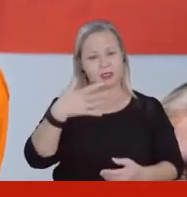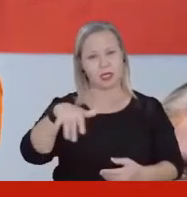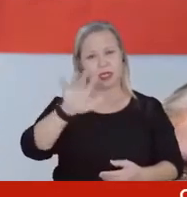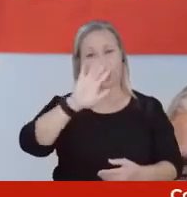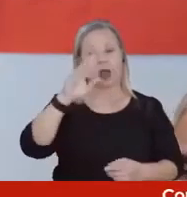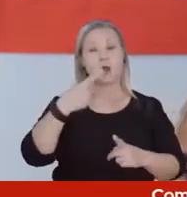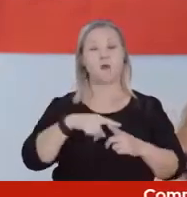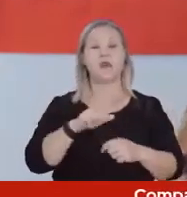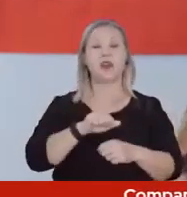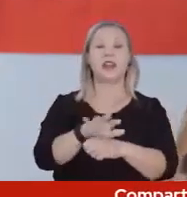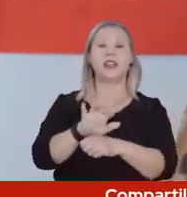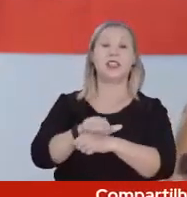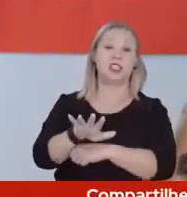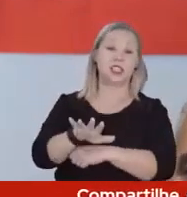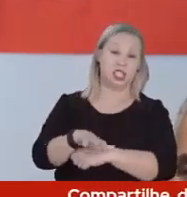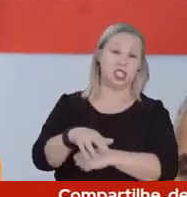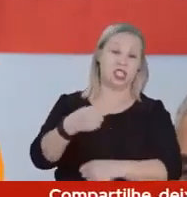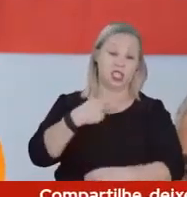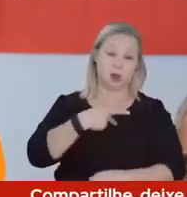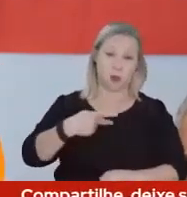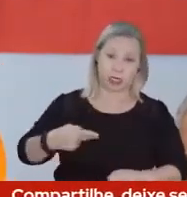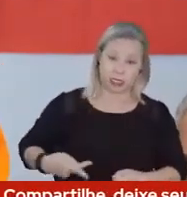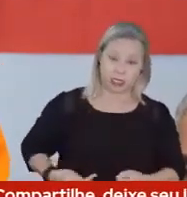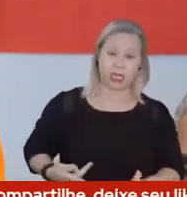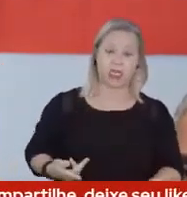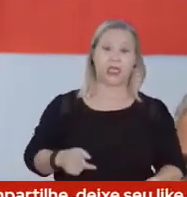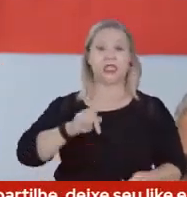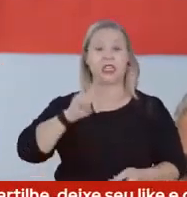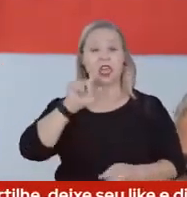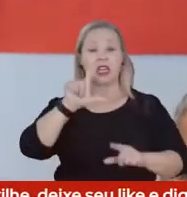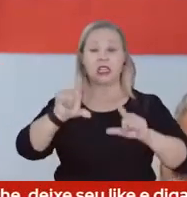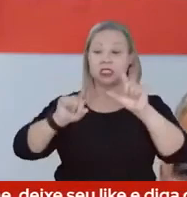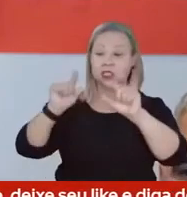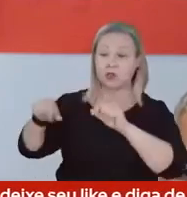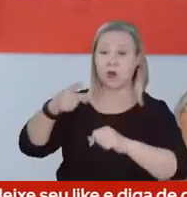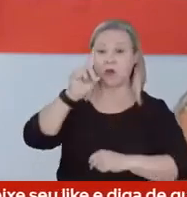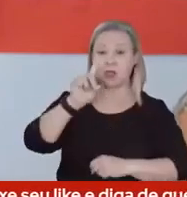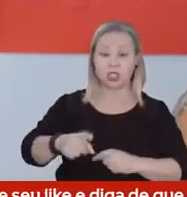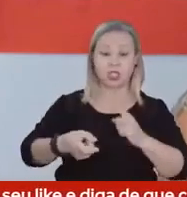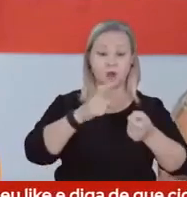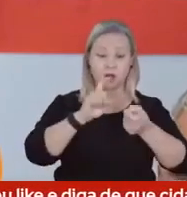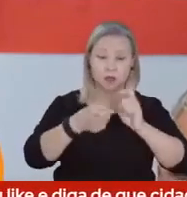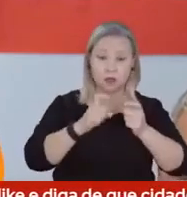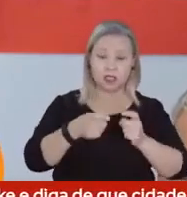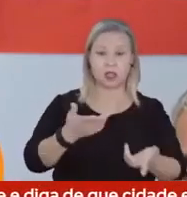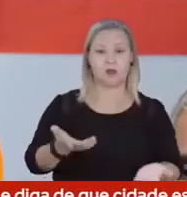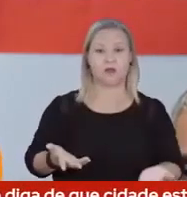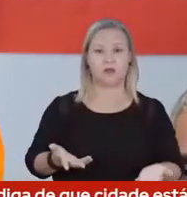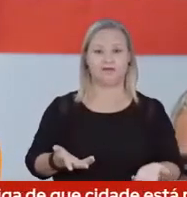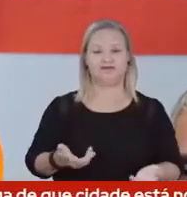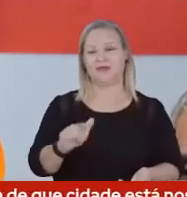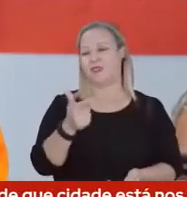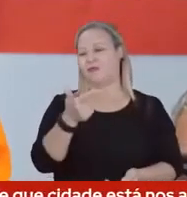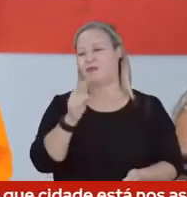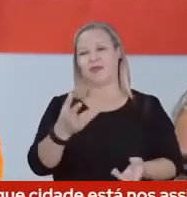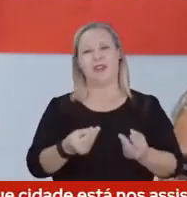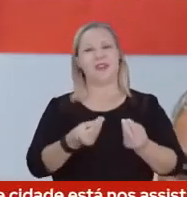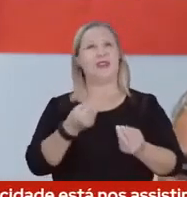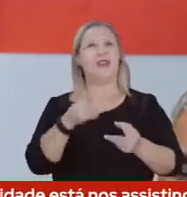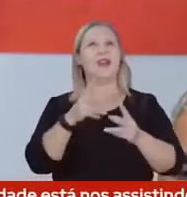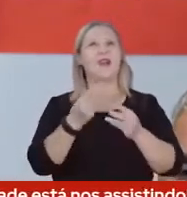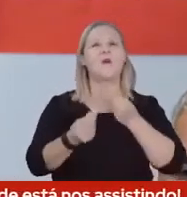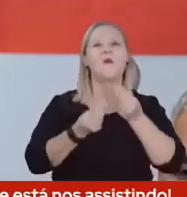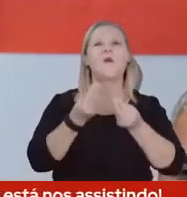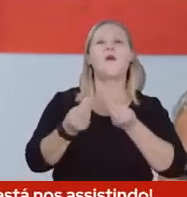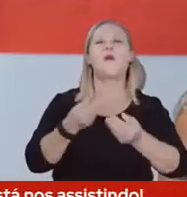que referenda os diretores da Petrobras. Então, não tem como ele fugir disso. Não tem como. Não é